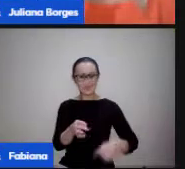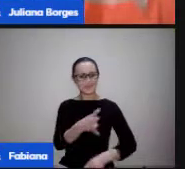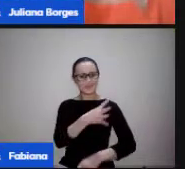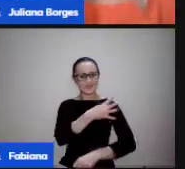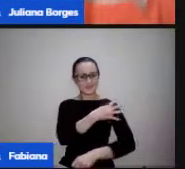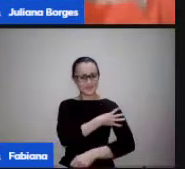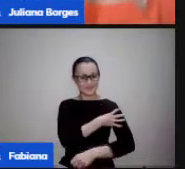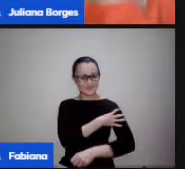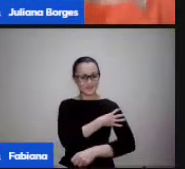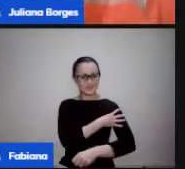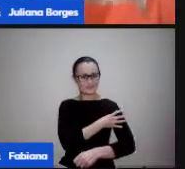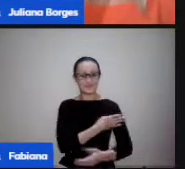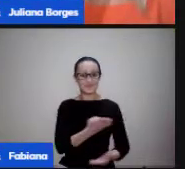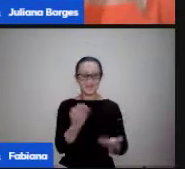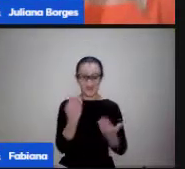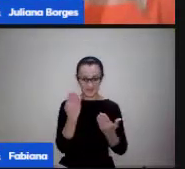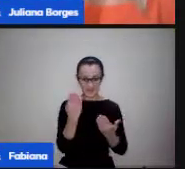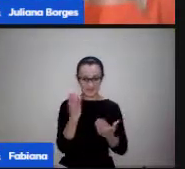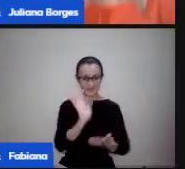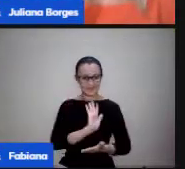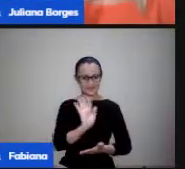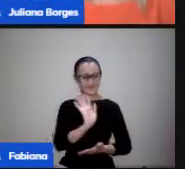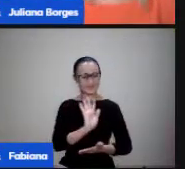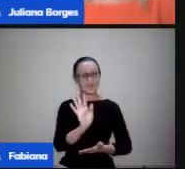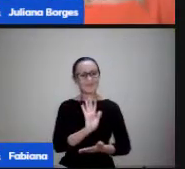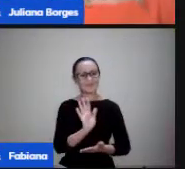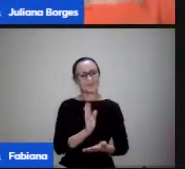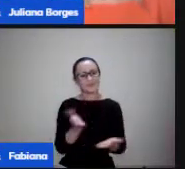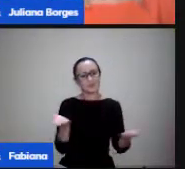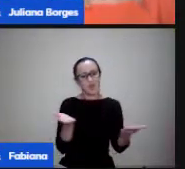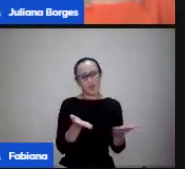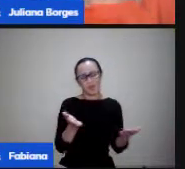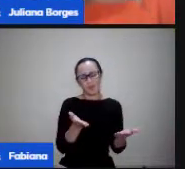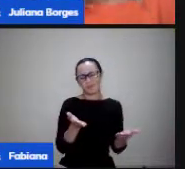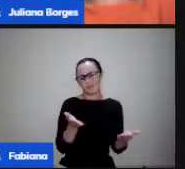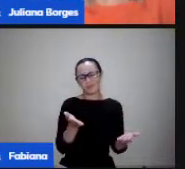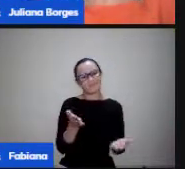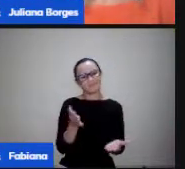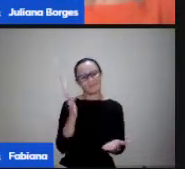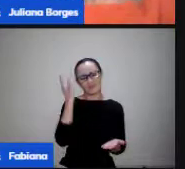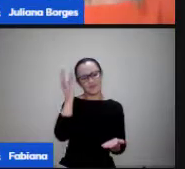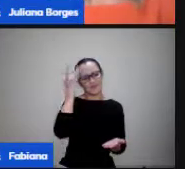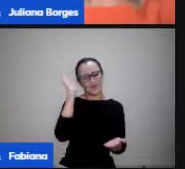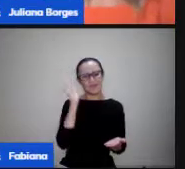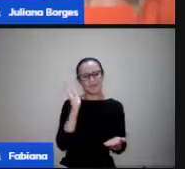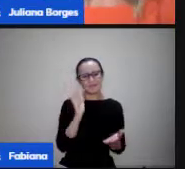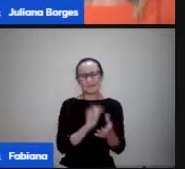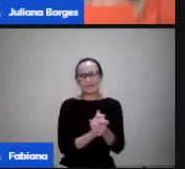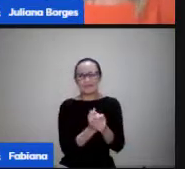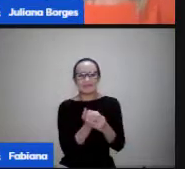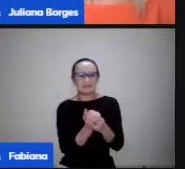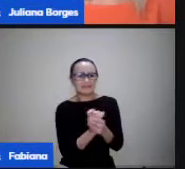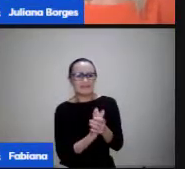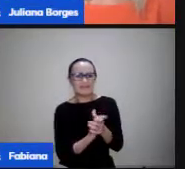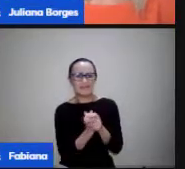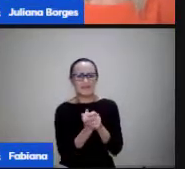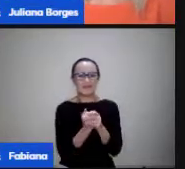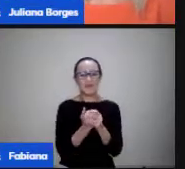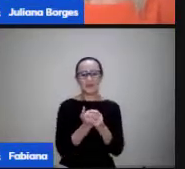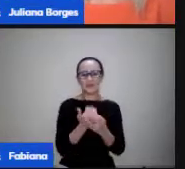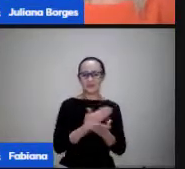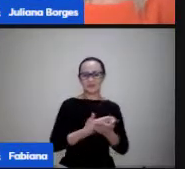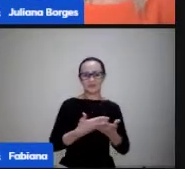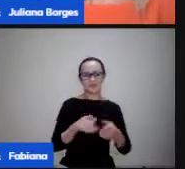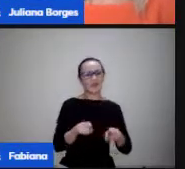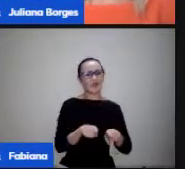aí, Juliana. Sei que hoje o dia não é fácil, a gente fica meio nervoso na estreia, mas não se preocupe, não